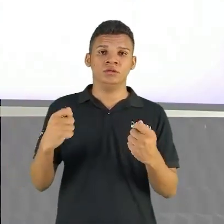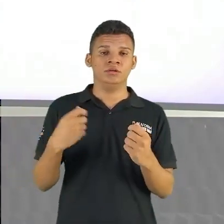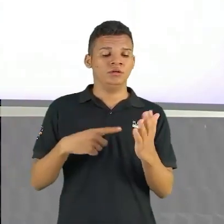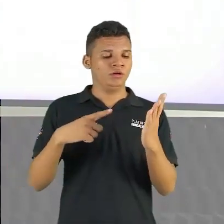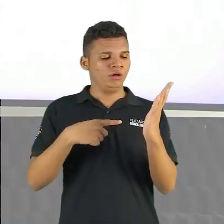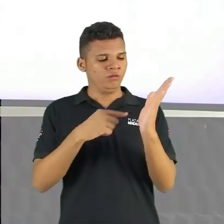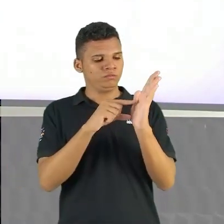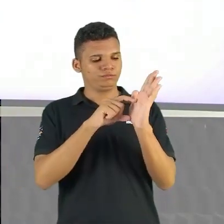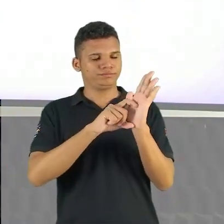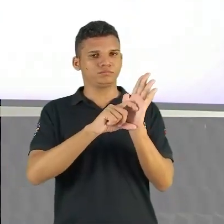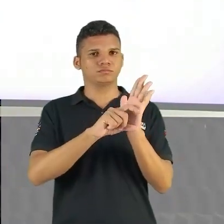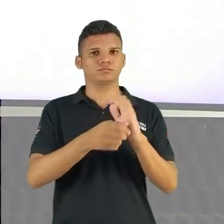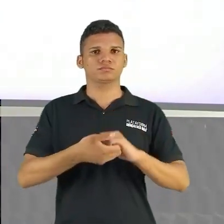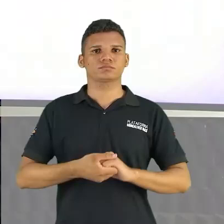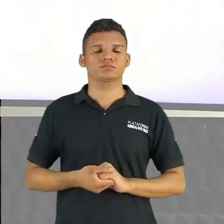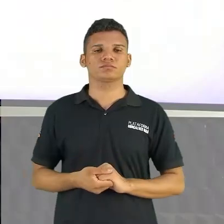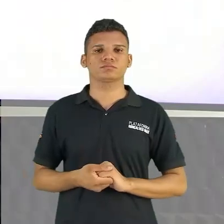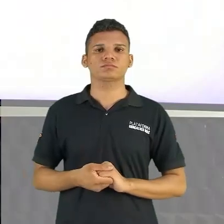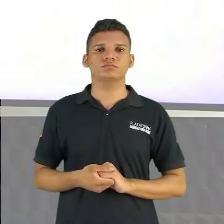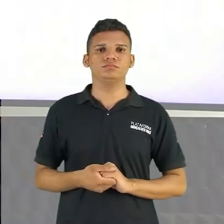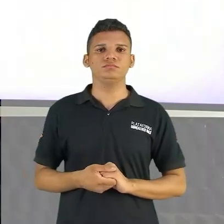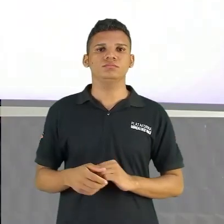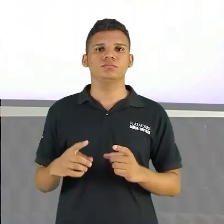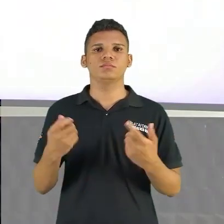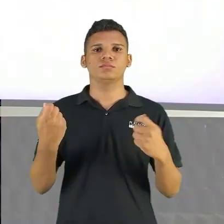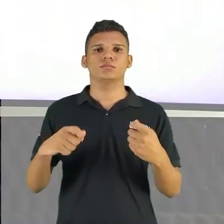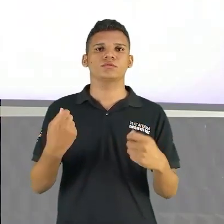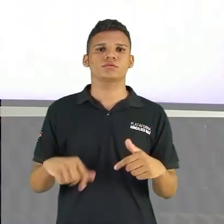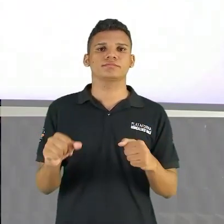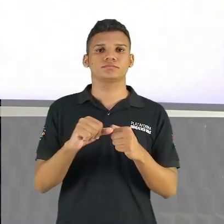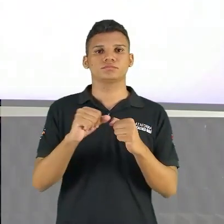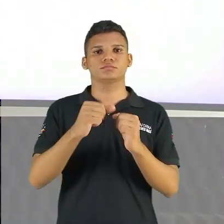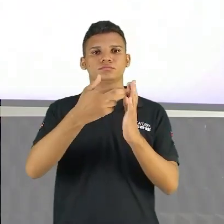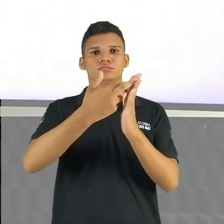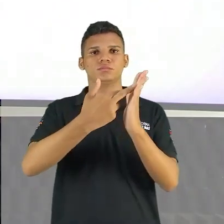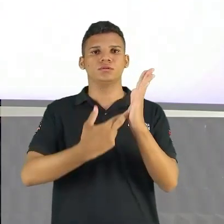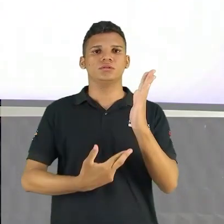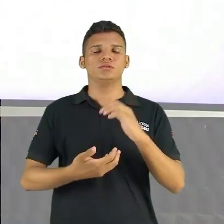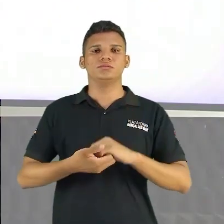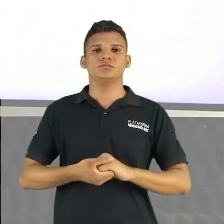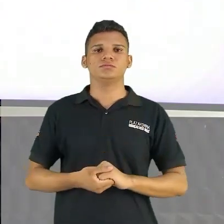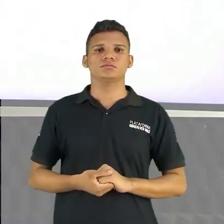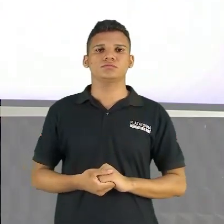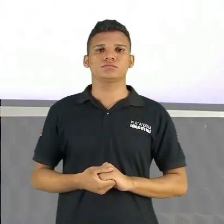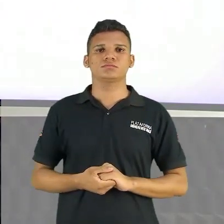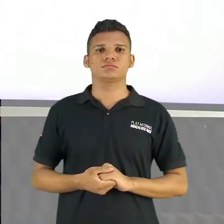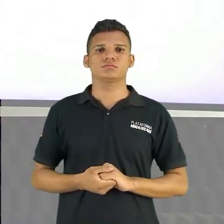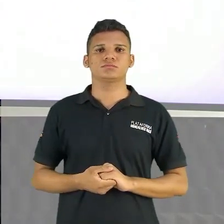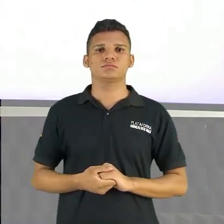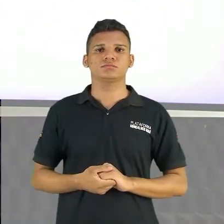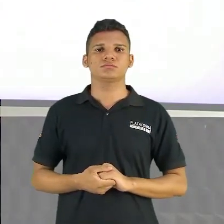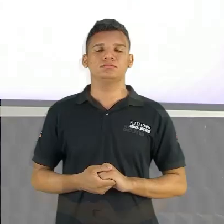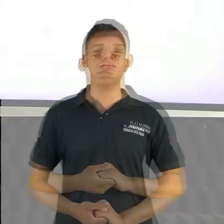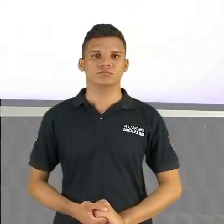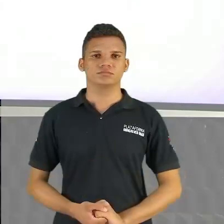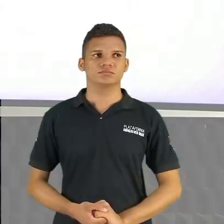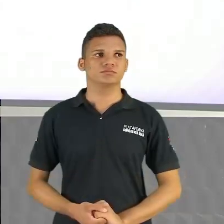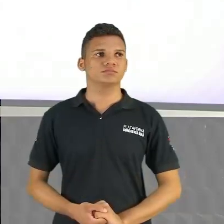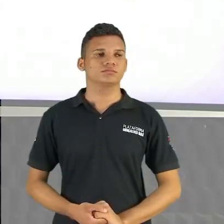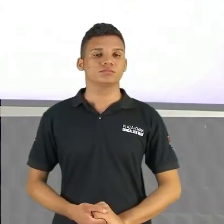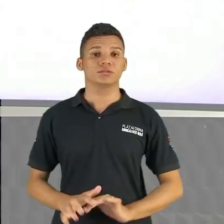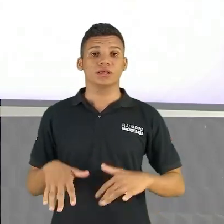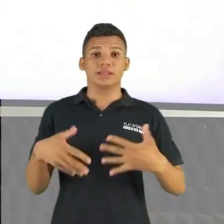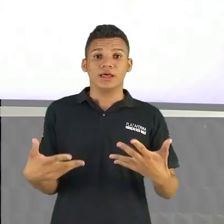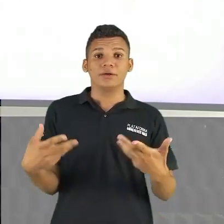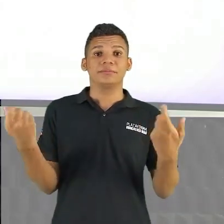no último e você precisa fazer a sua redação encaminhando para chegar até essa proposta e principalmente que